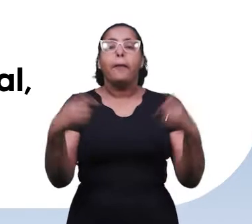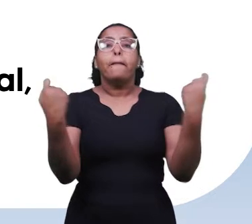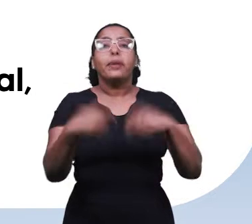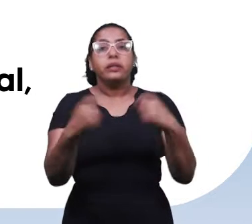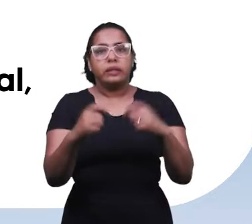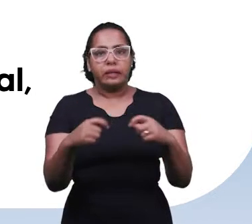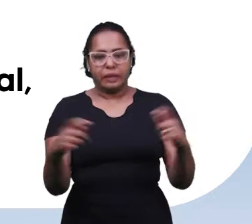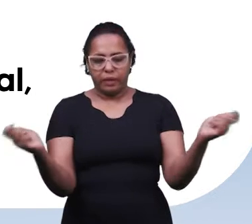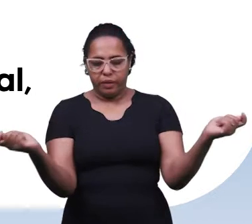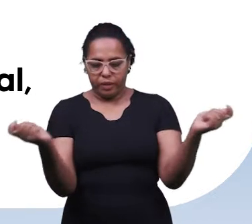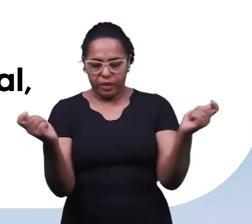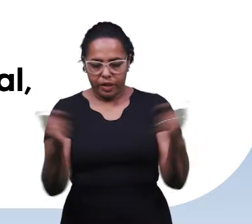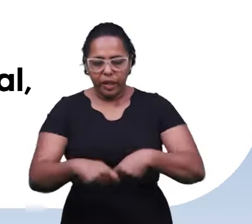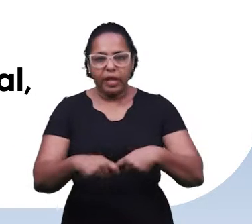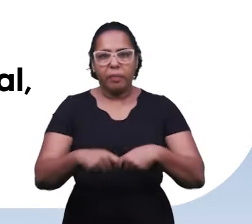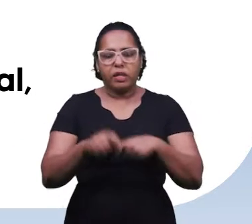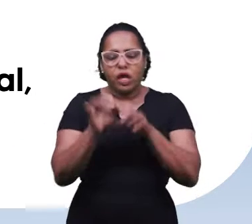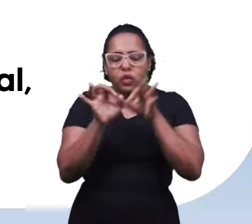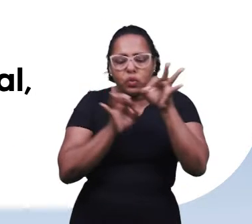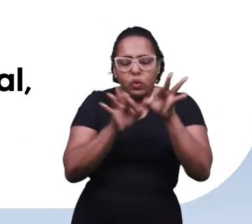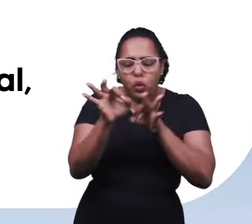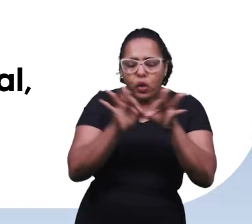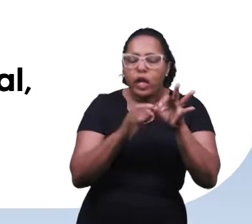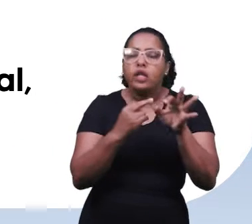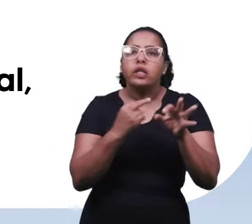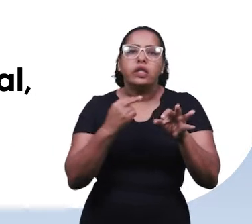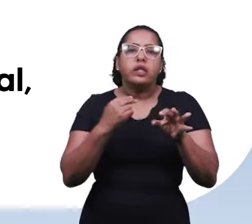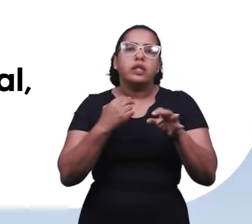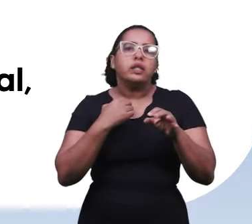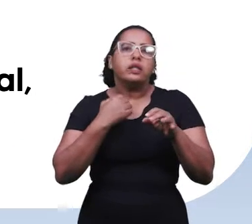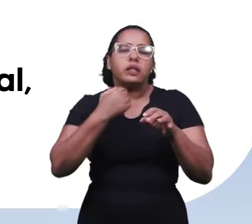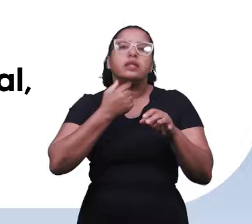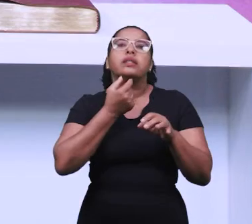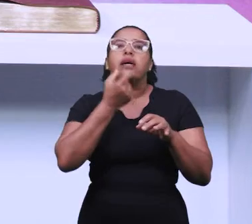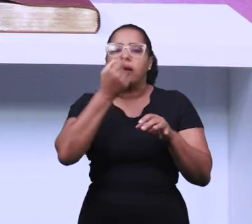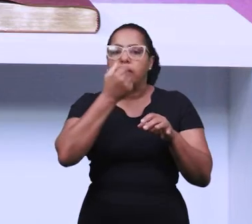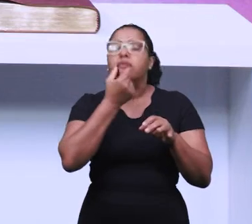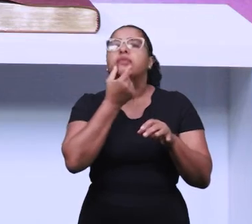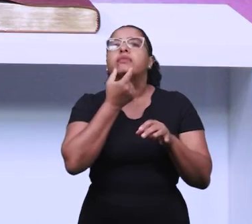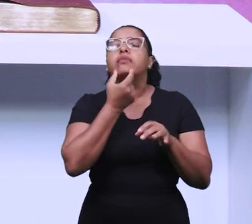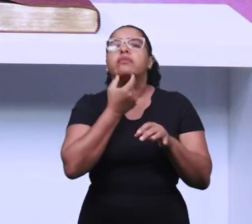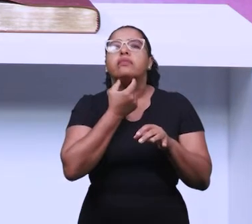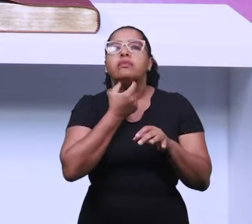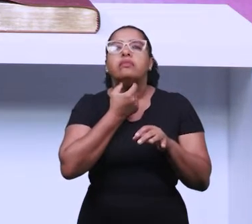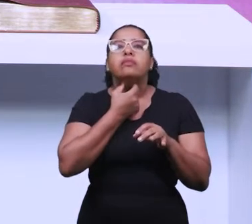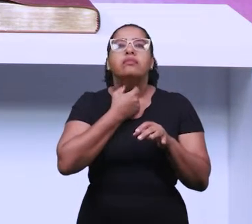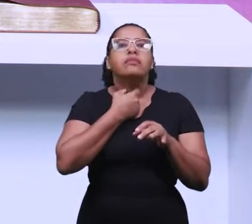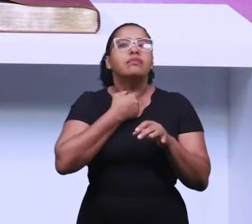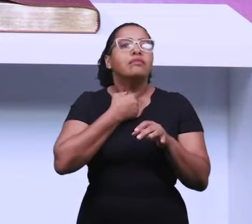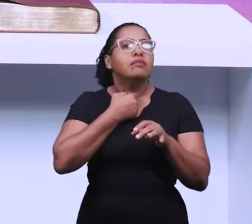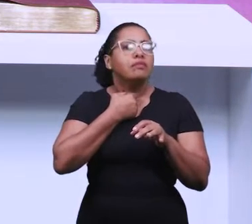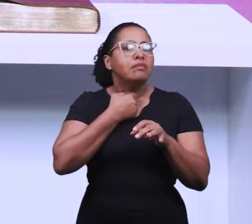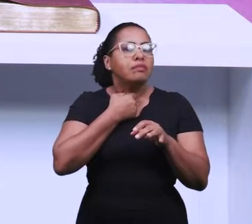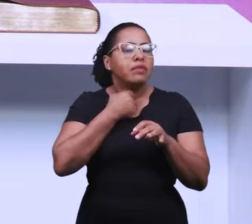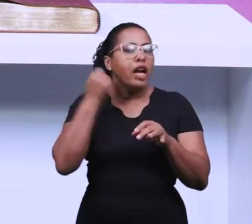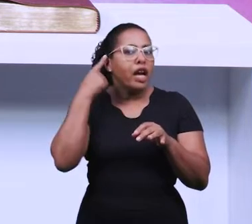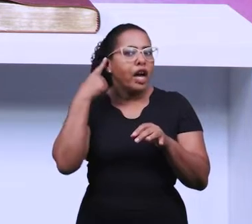capacidade de moldar o som que está sendo produzido aqui na laringe. Então, são